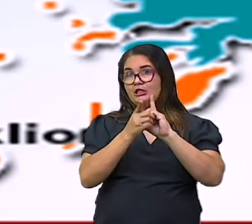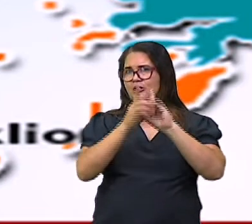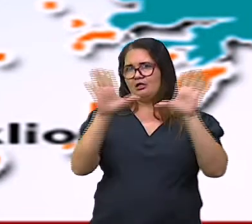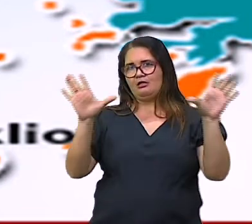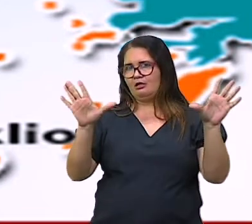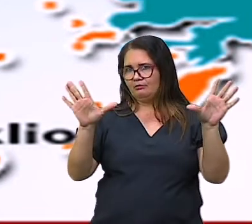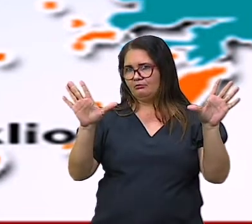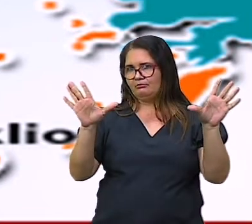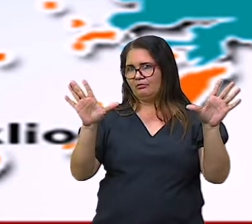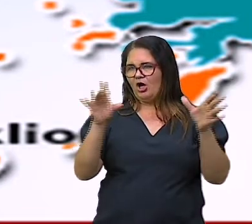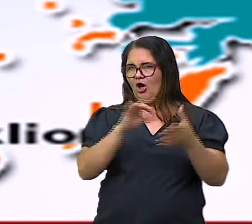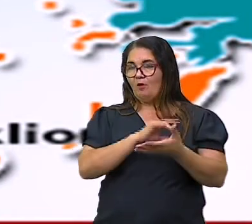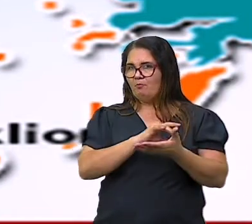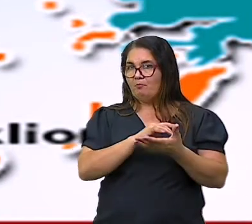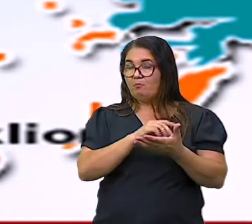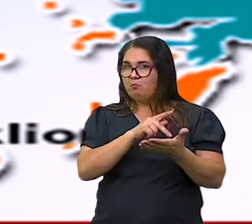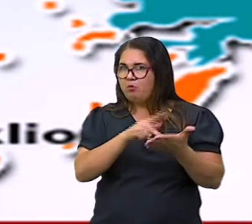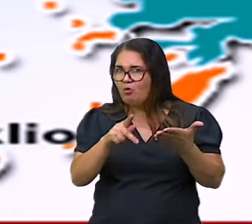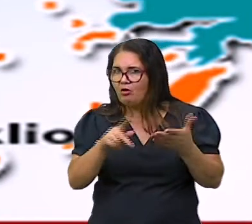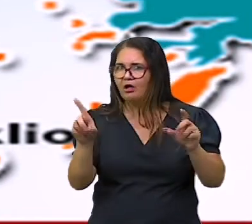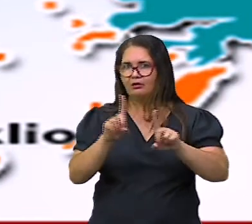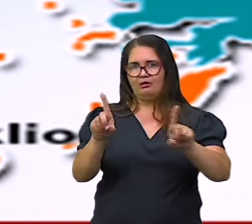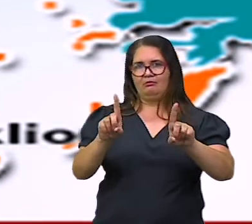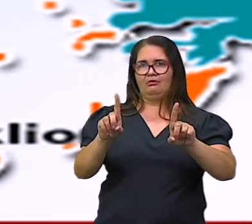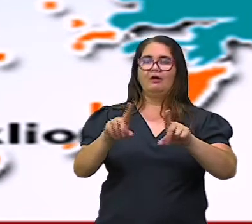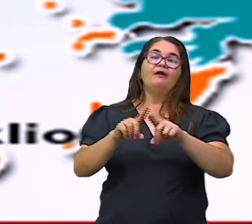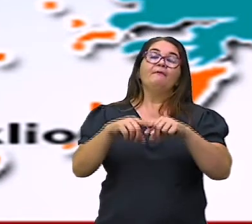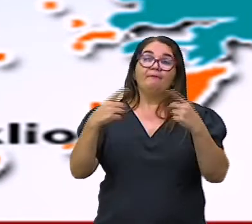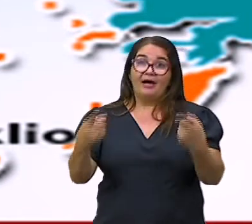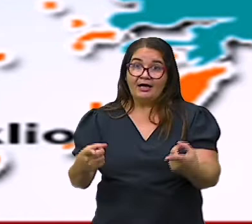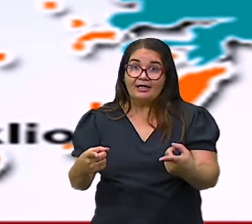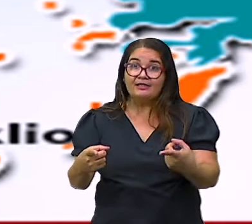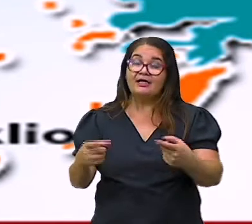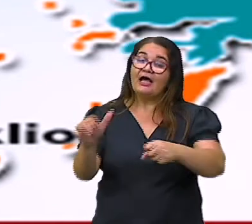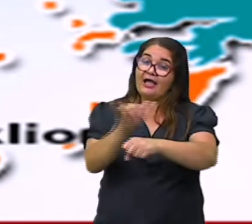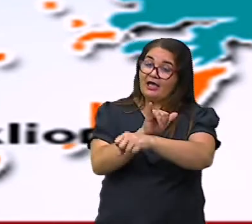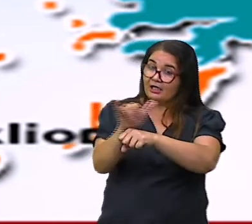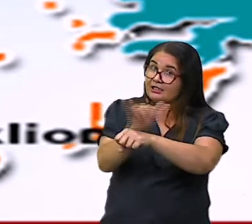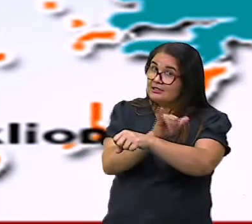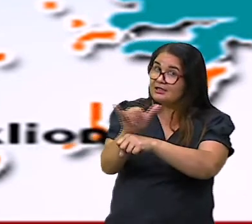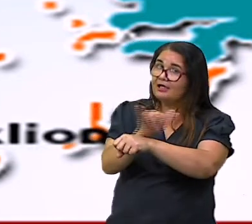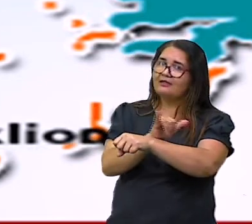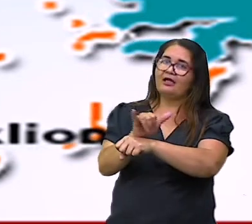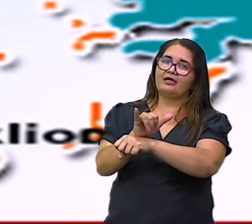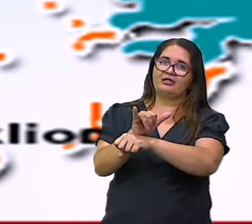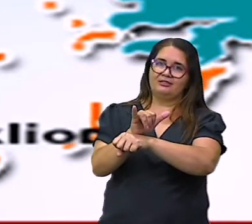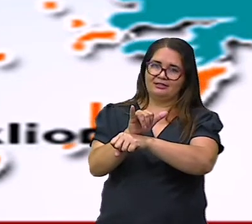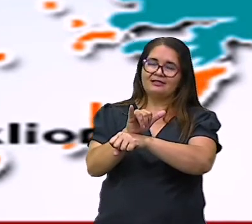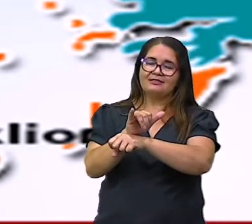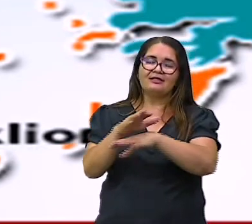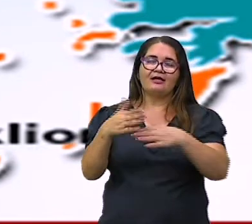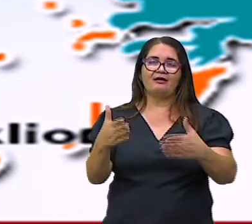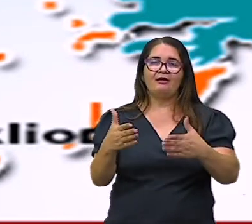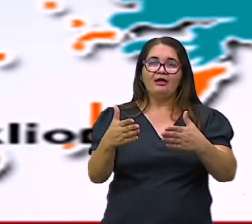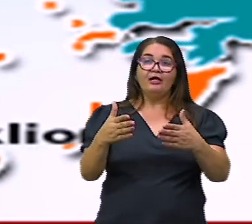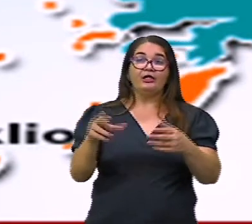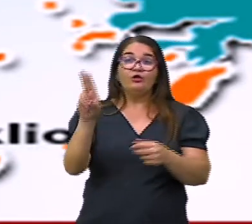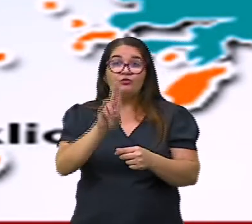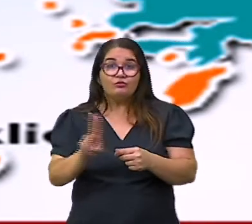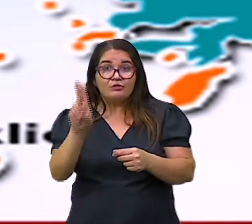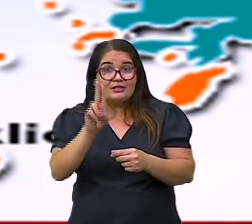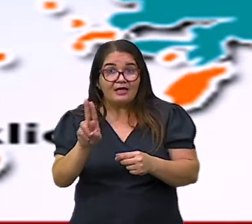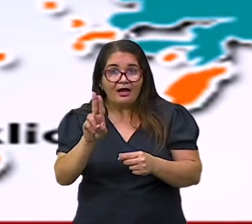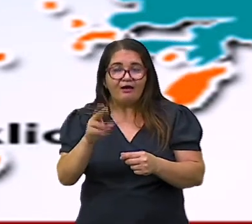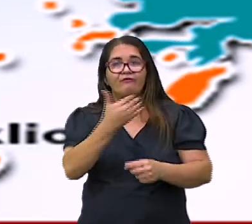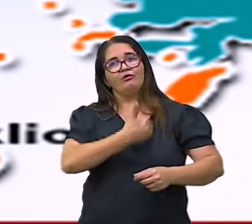governante, aprofundou as transformações em Atenas. Ele excluiu os critérios censitários de sua organização